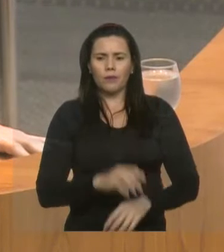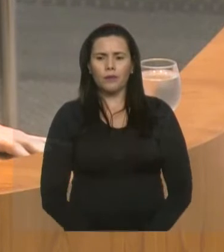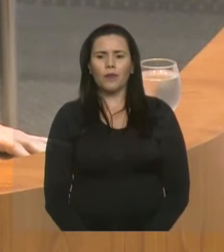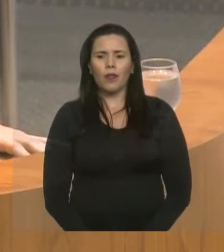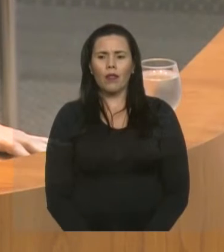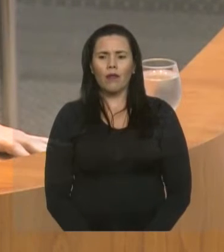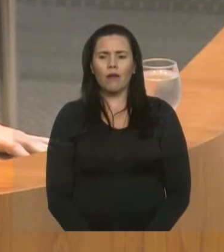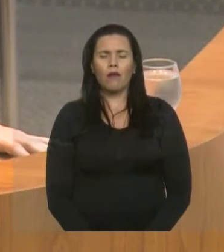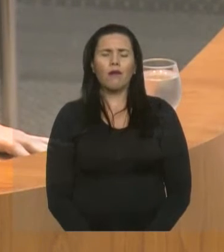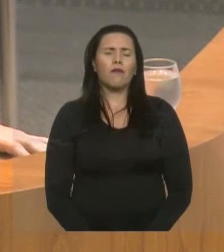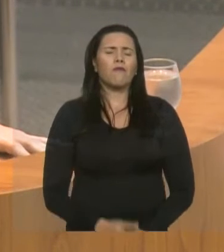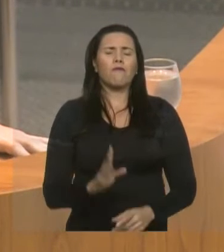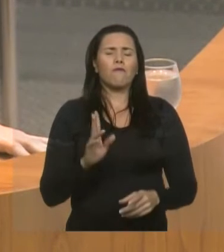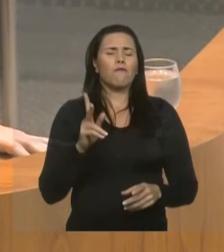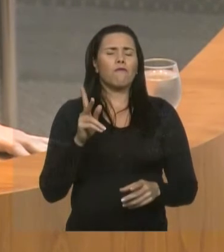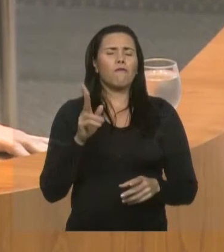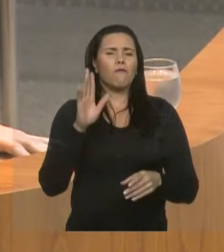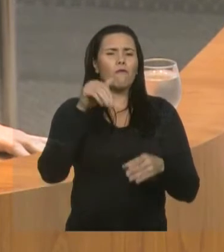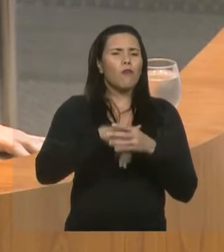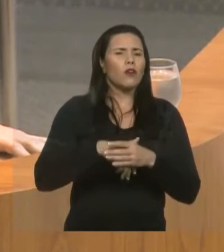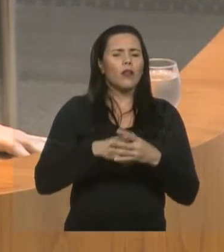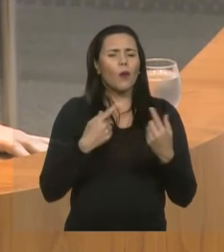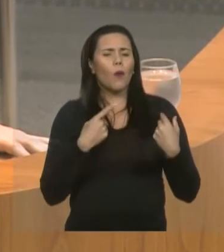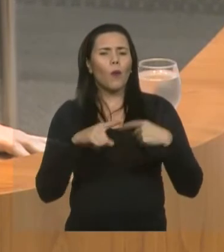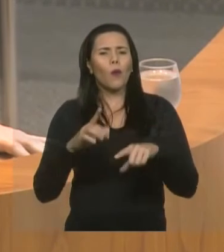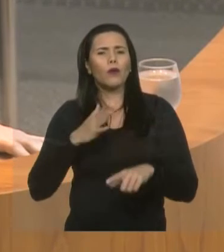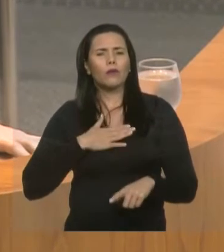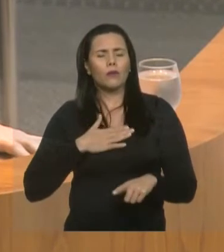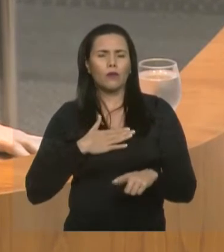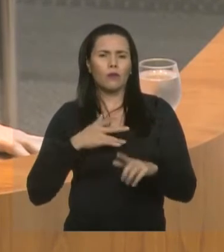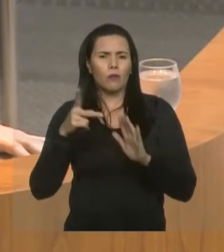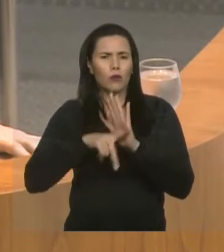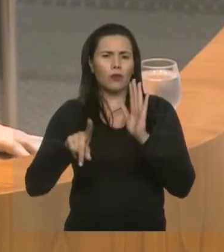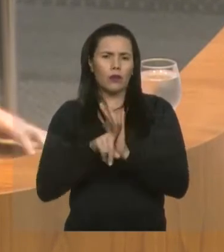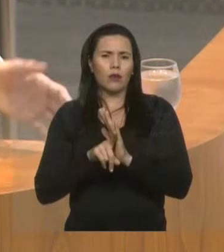projeto, projeto idêntico, ele vota favorável.